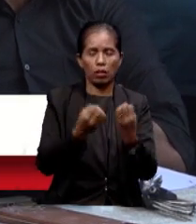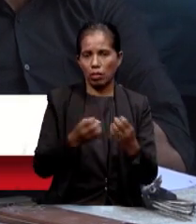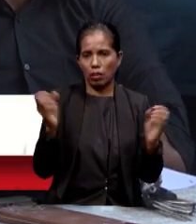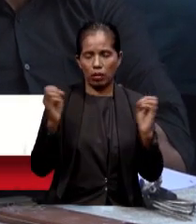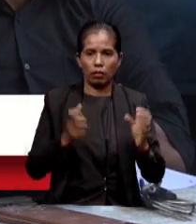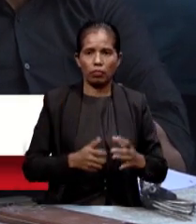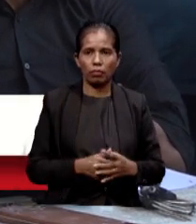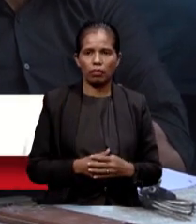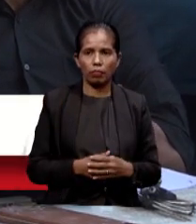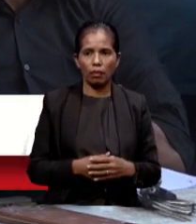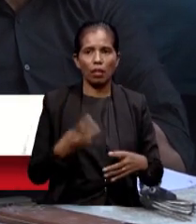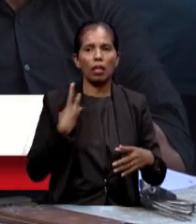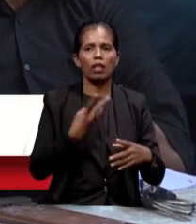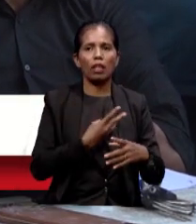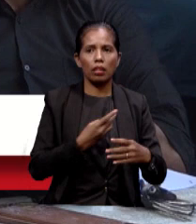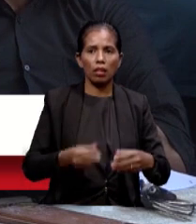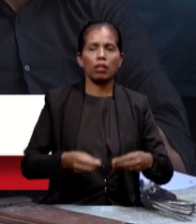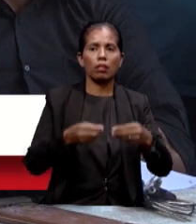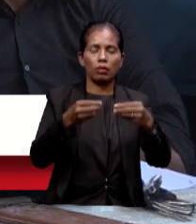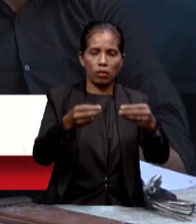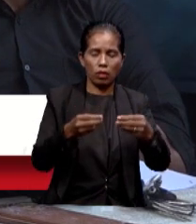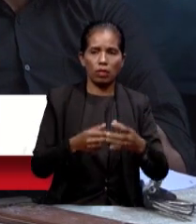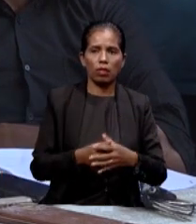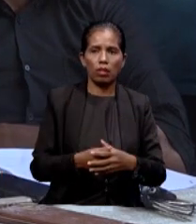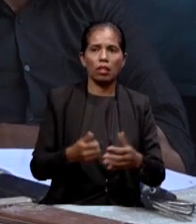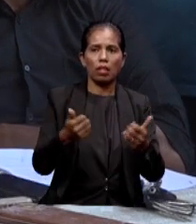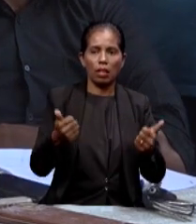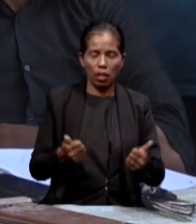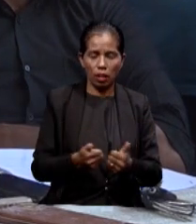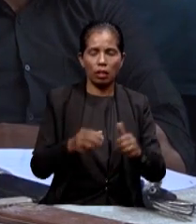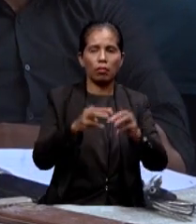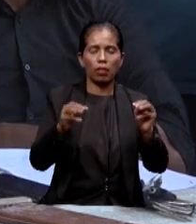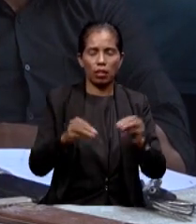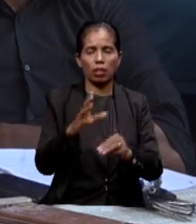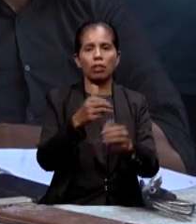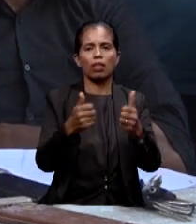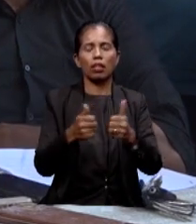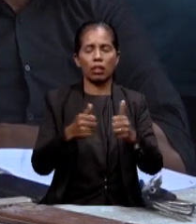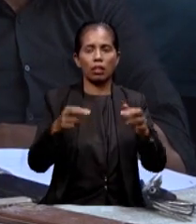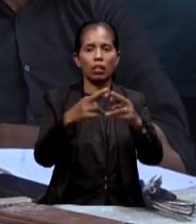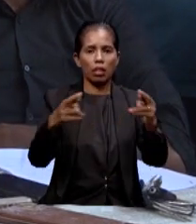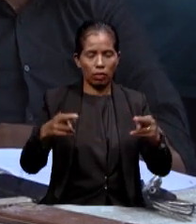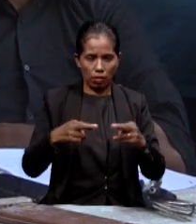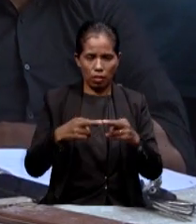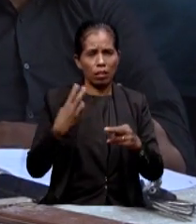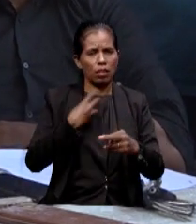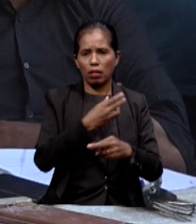Ah. Nemik te tempo disconfia malo ba diang kata ka arte marciais arte rituais. Ah, ide tsau